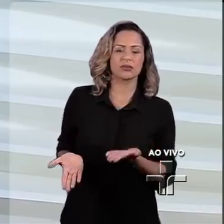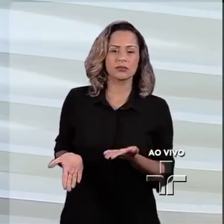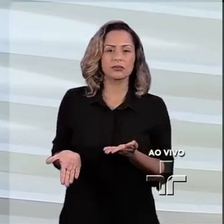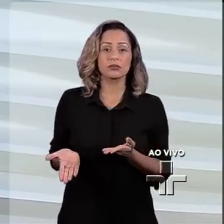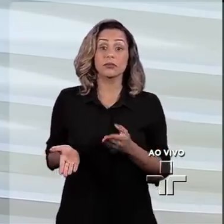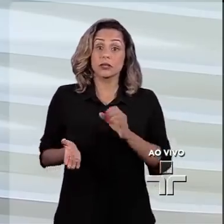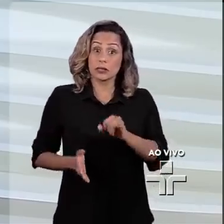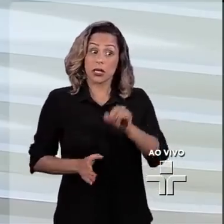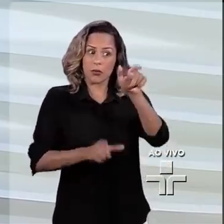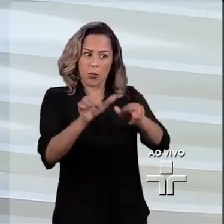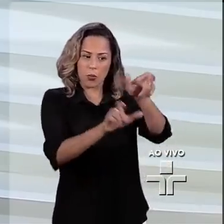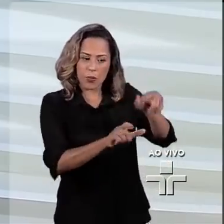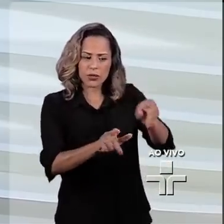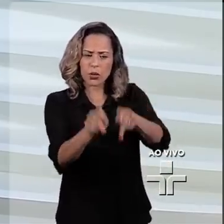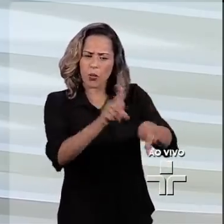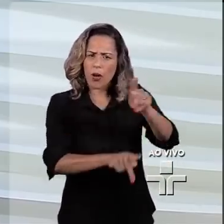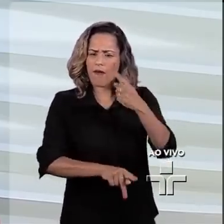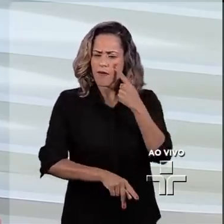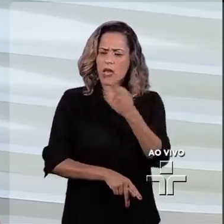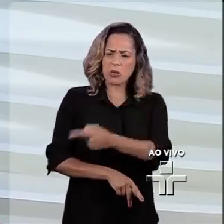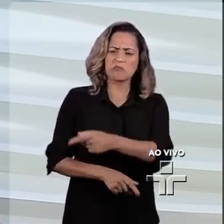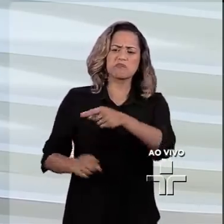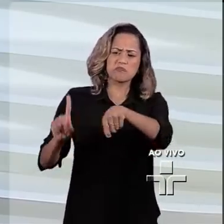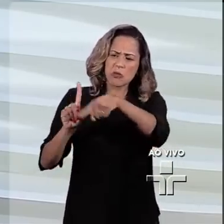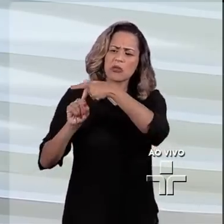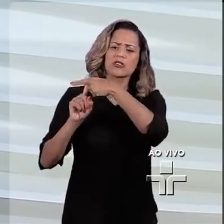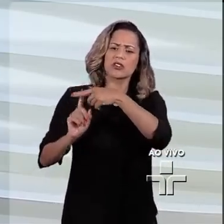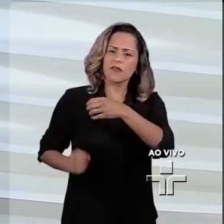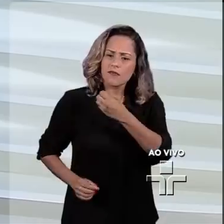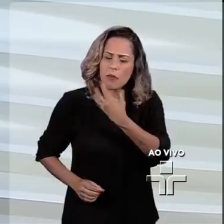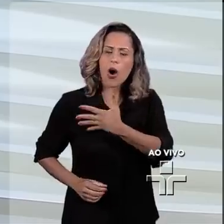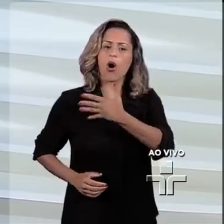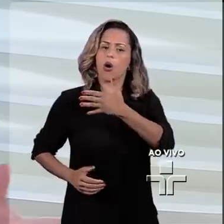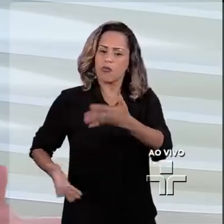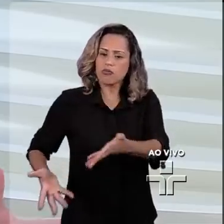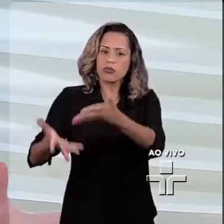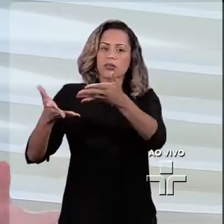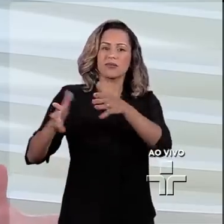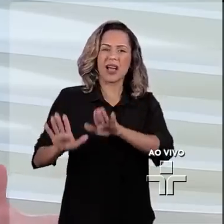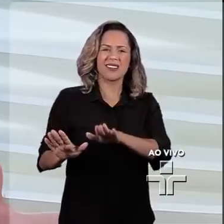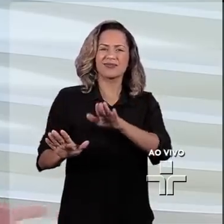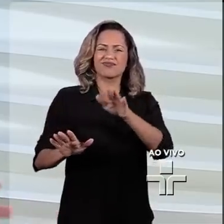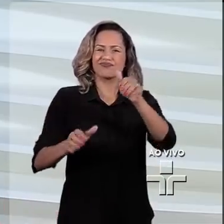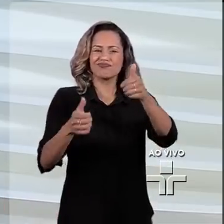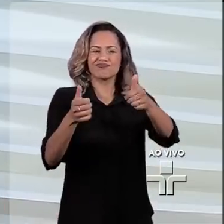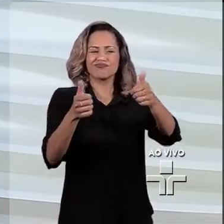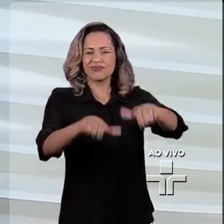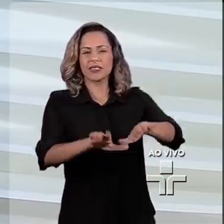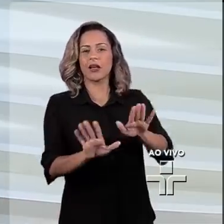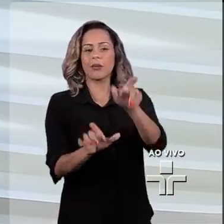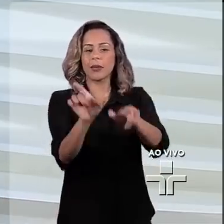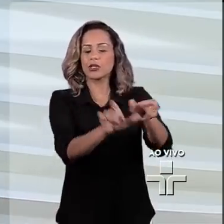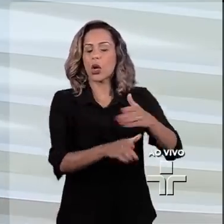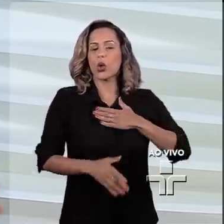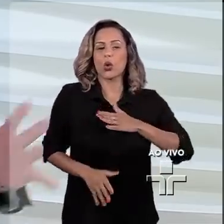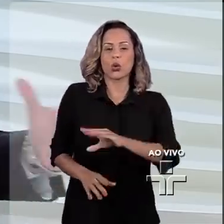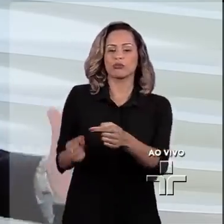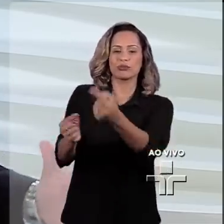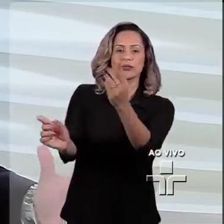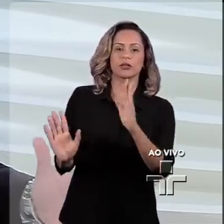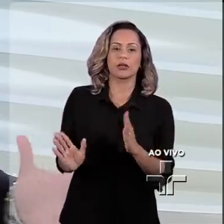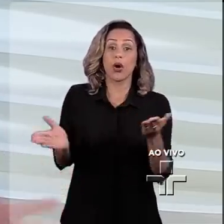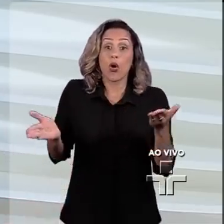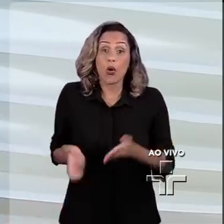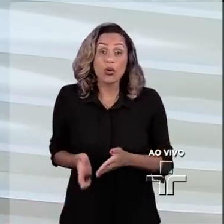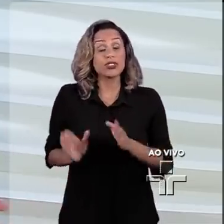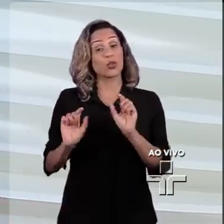um avanço, sempre foi algo julgado muito positivamente pelas pessoas. E hoje virou um tema que cria paixão e